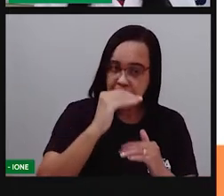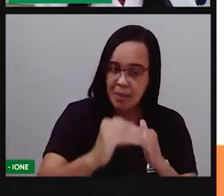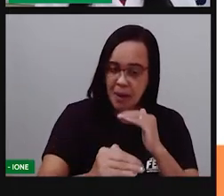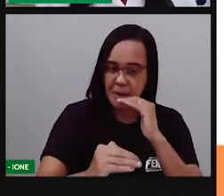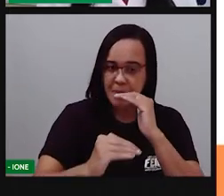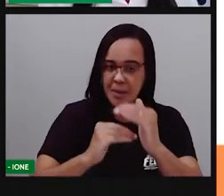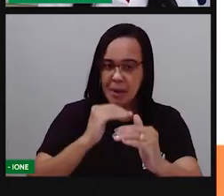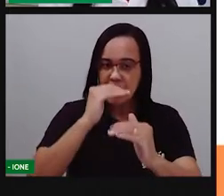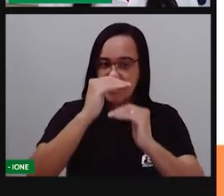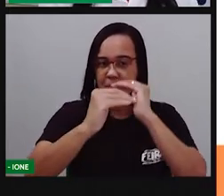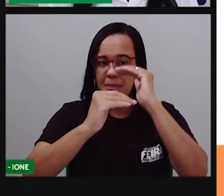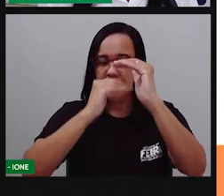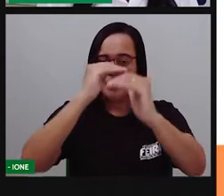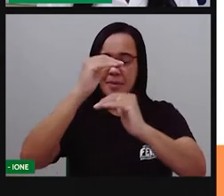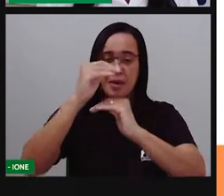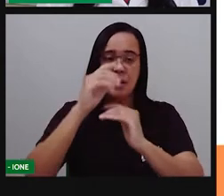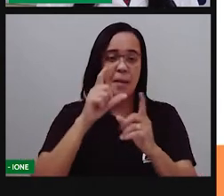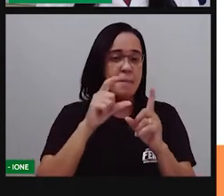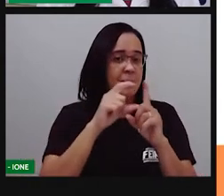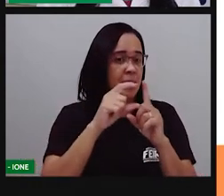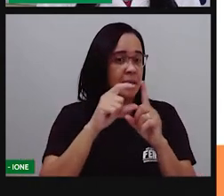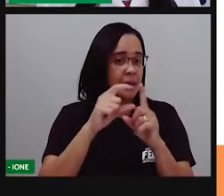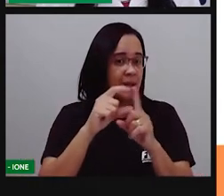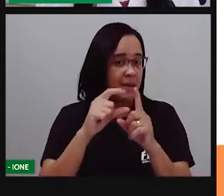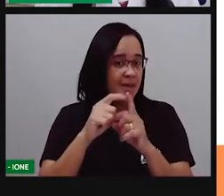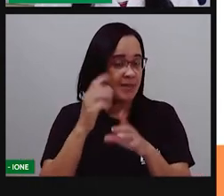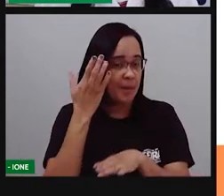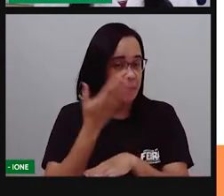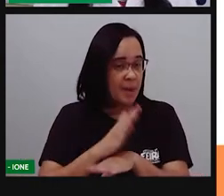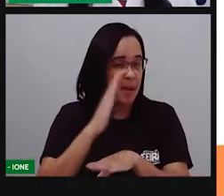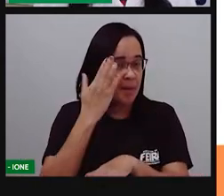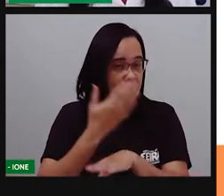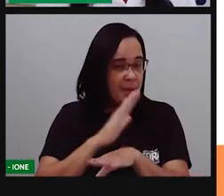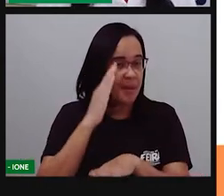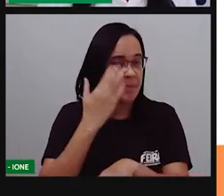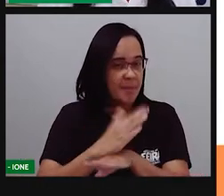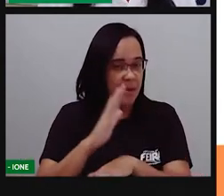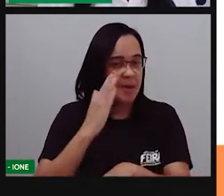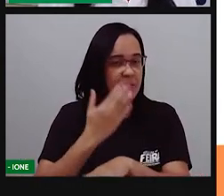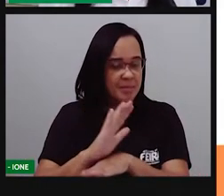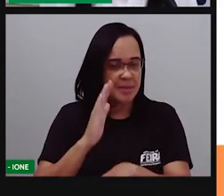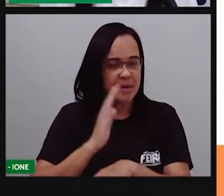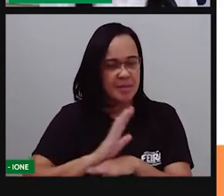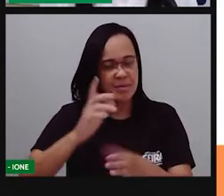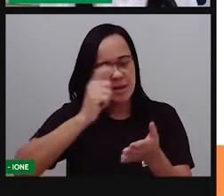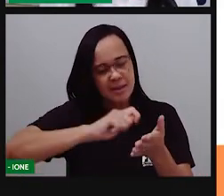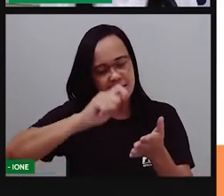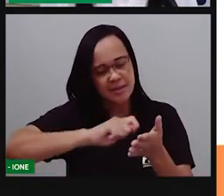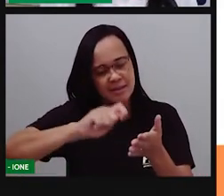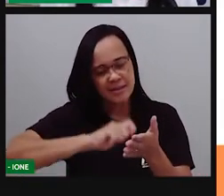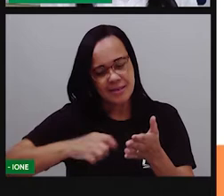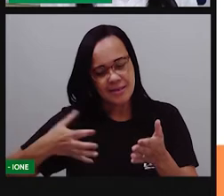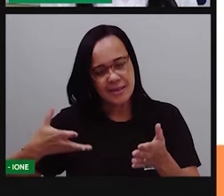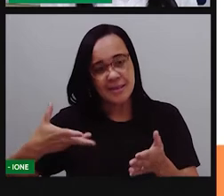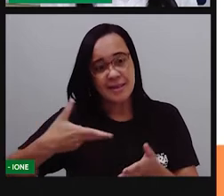aprendizagem dessas palavras treinando habilidade de escrita e da leitura